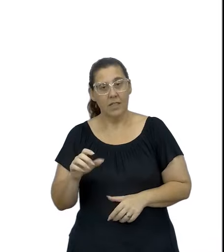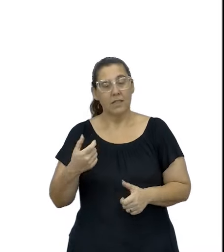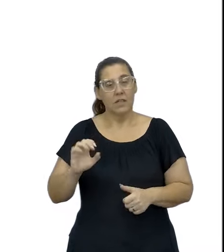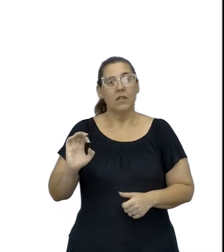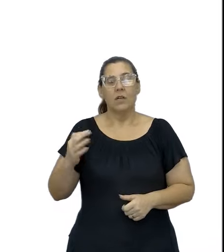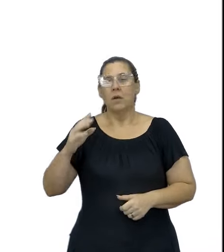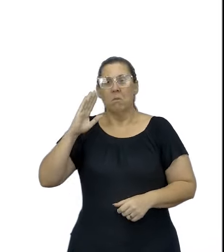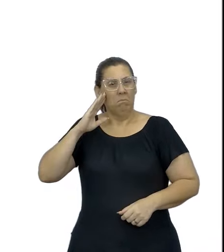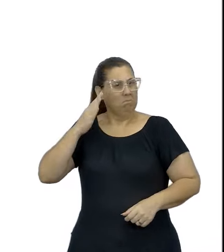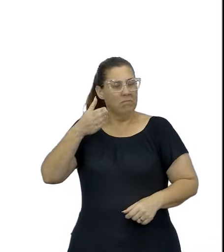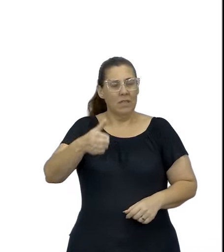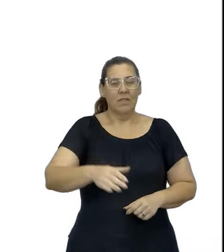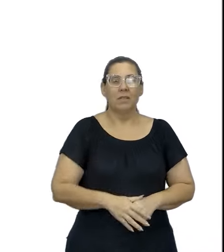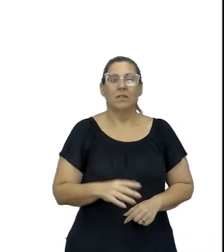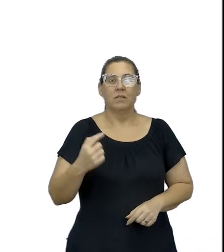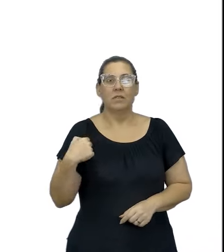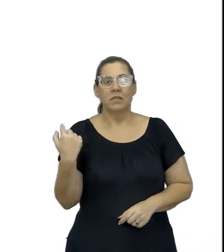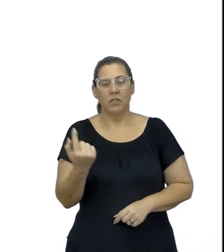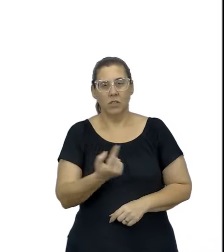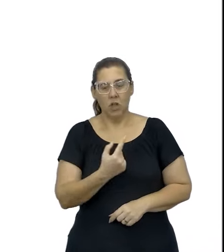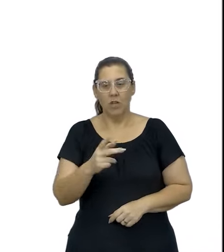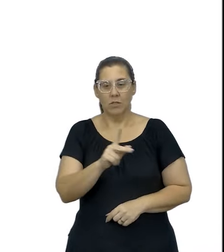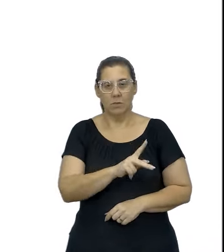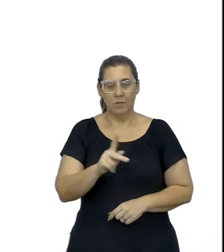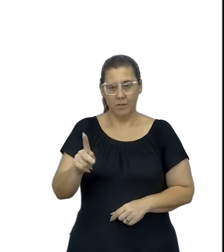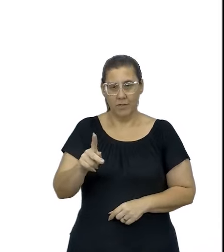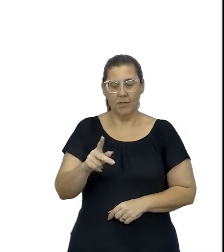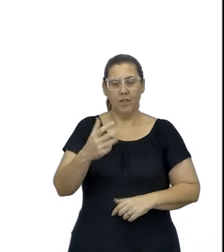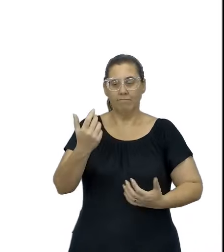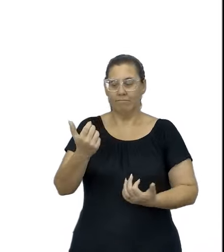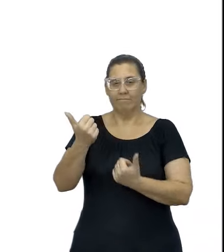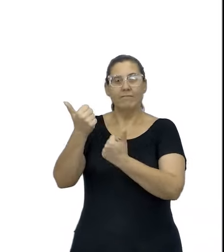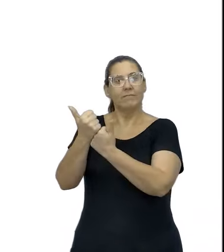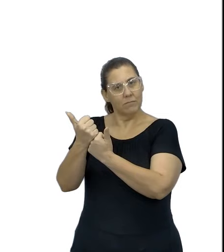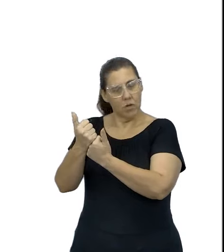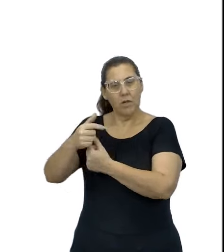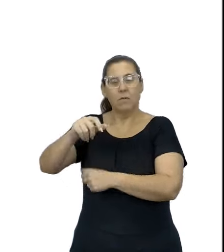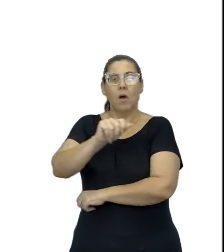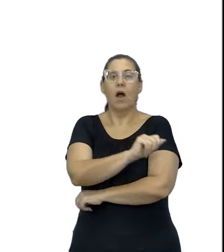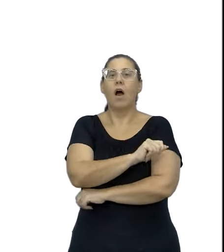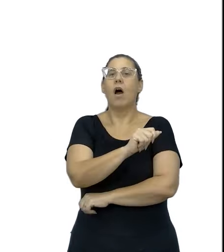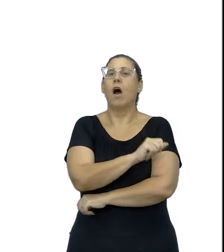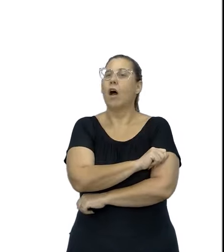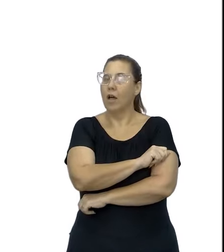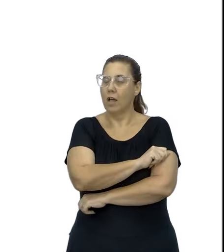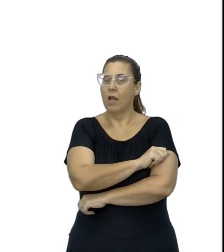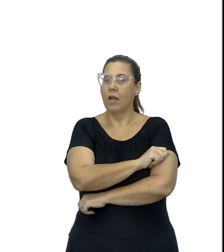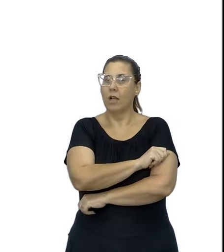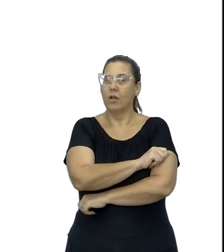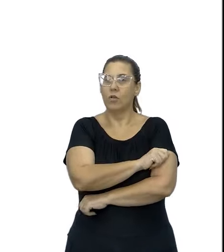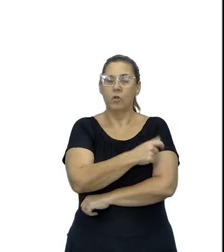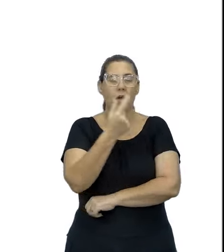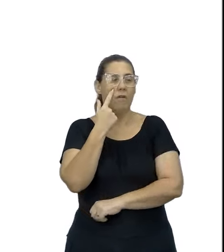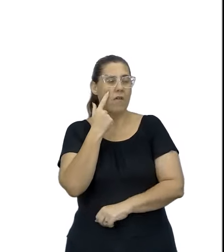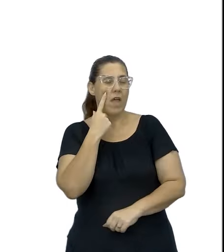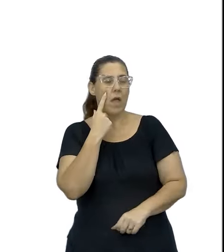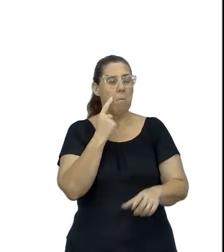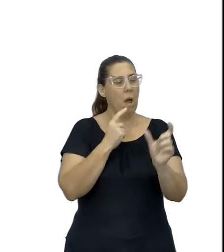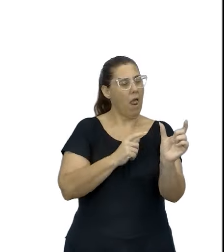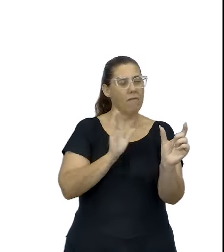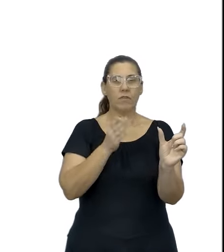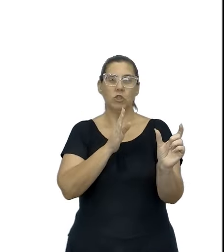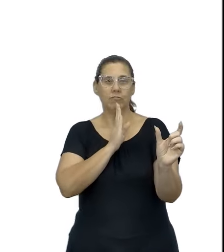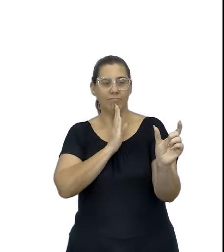é fundamental que nós, professores, apoiemos os estudantes a lançarem mão das palavras que eles já